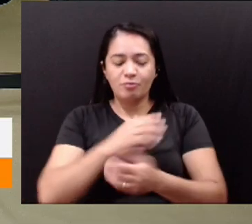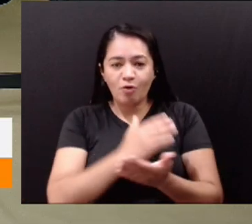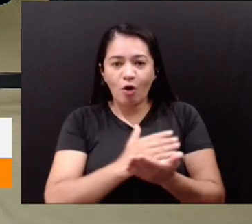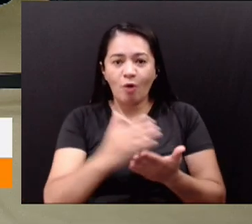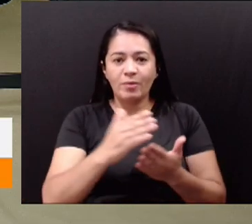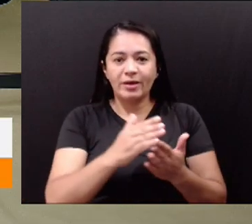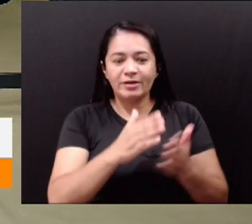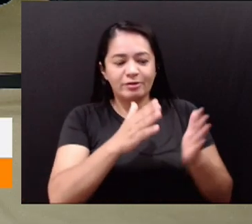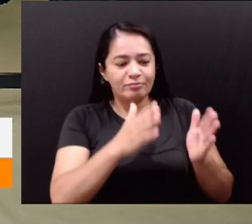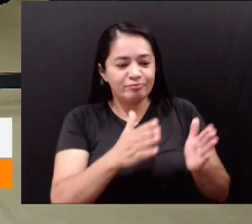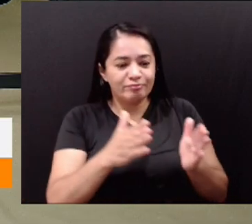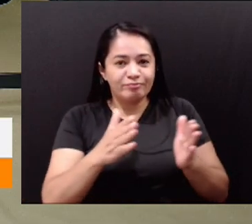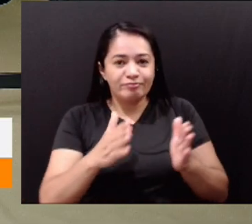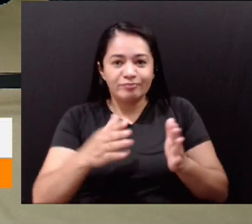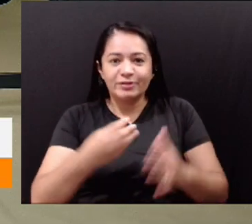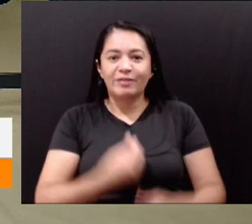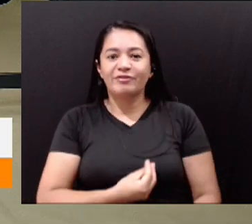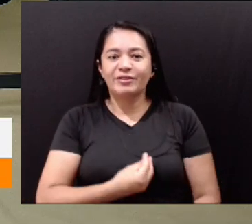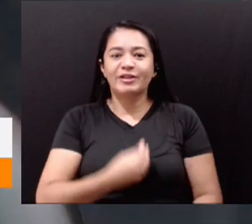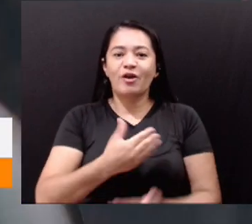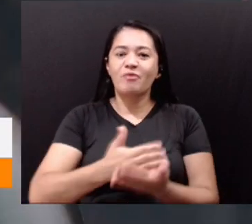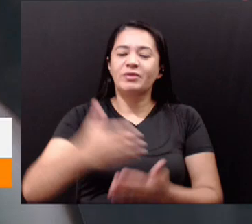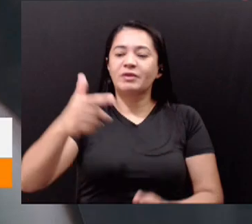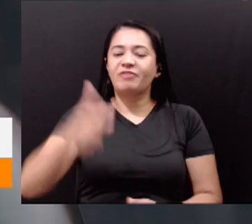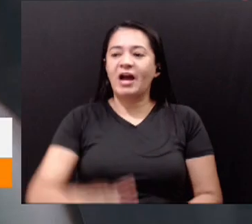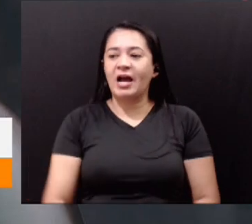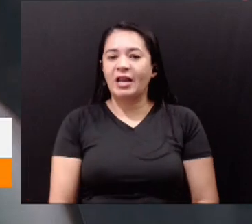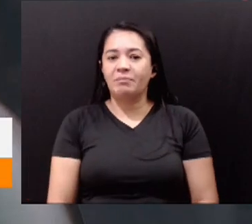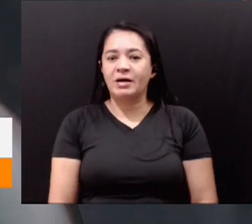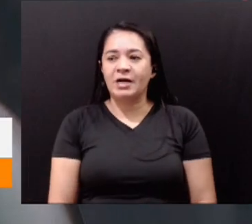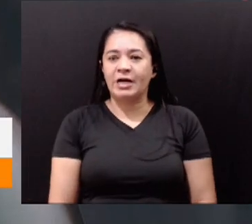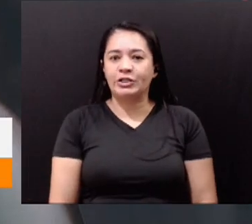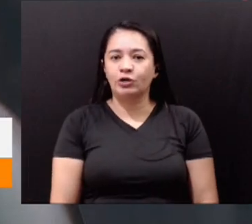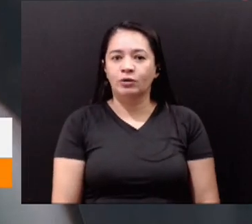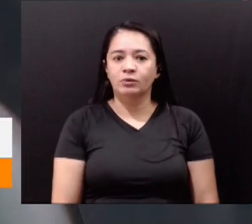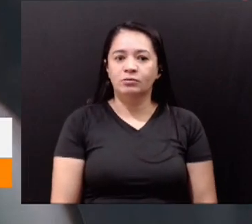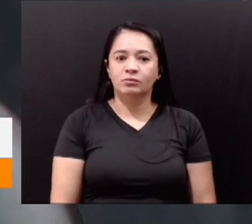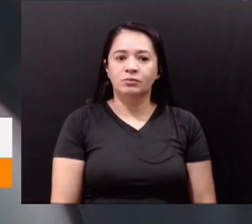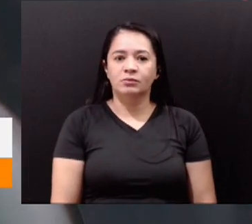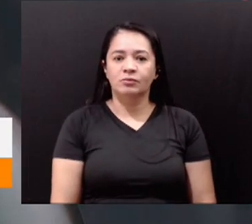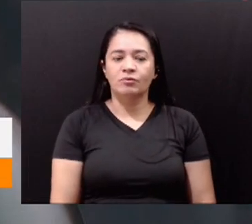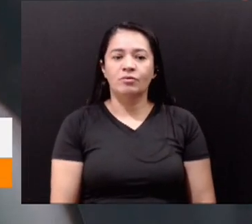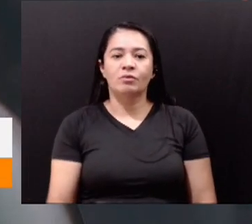iniciando Uhum. novamente, não o fim de uma fase. Sim. Eu entendo assim,